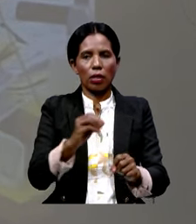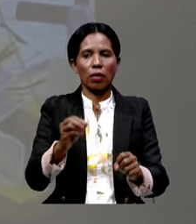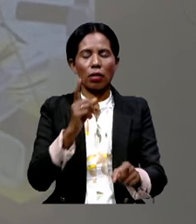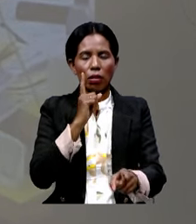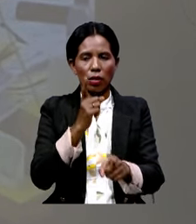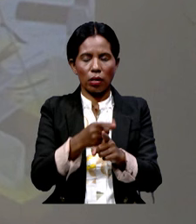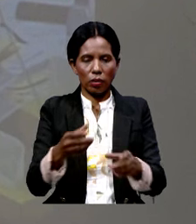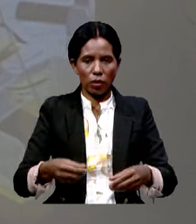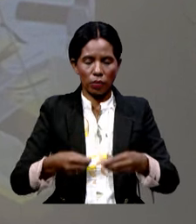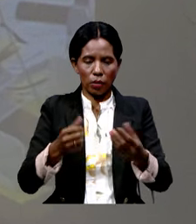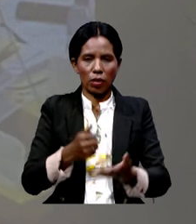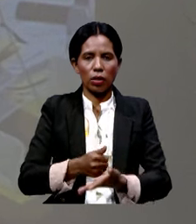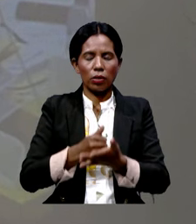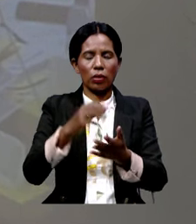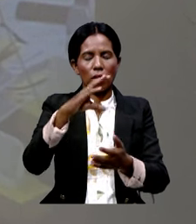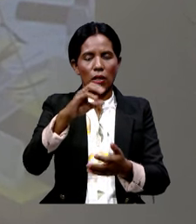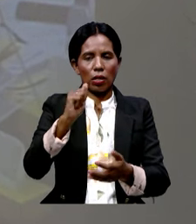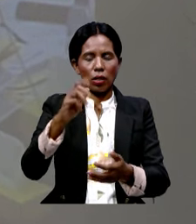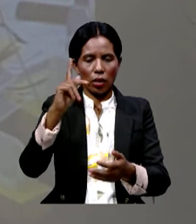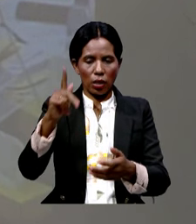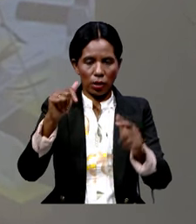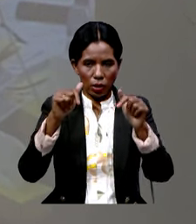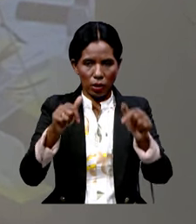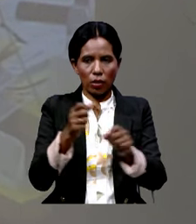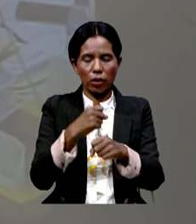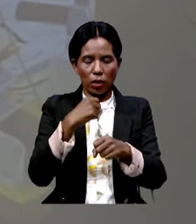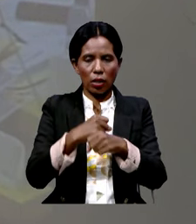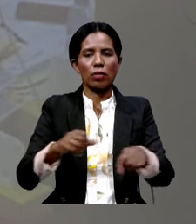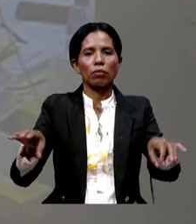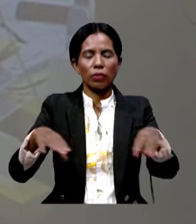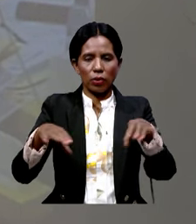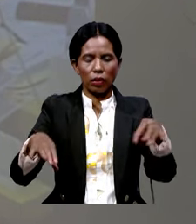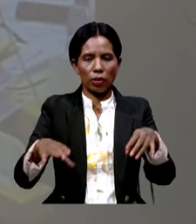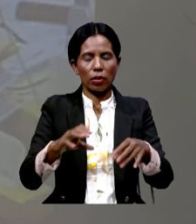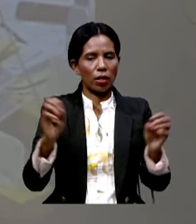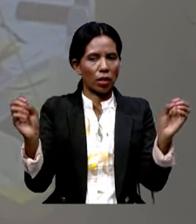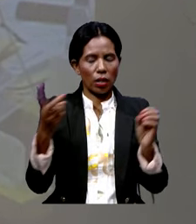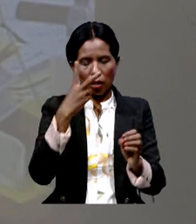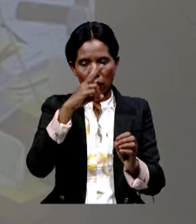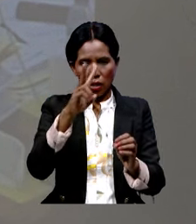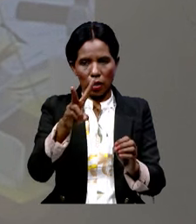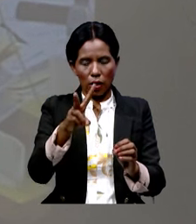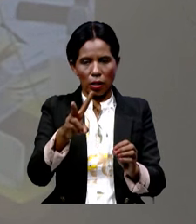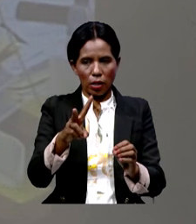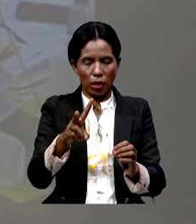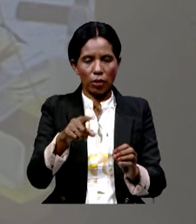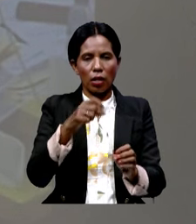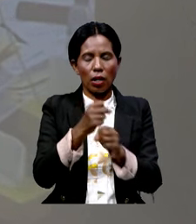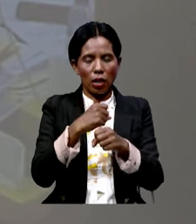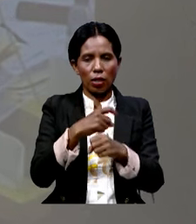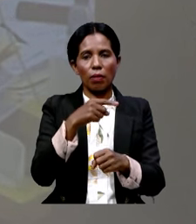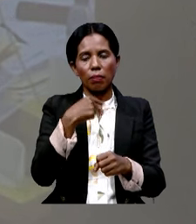consenso, apoio para a comissão, comissário ainda, né? De ralo serviço, la reba a tu halo base